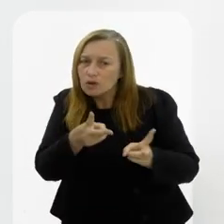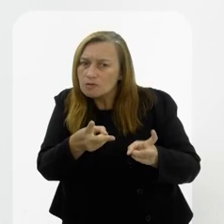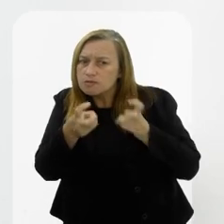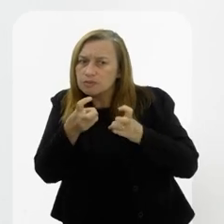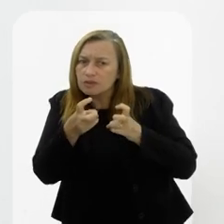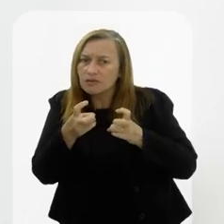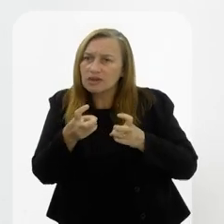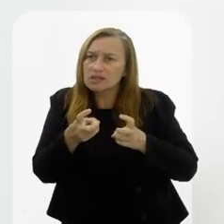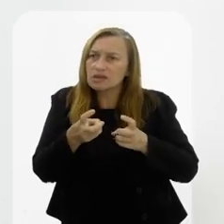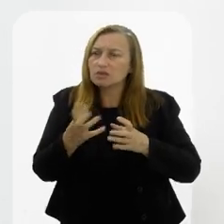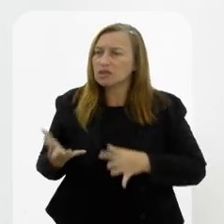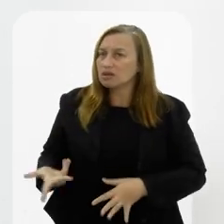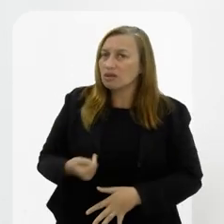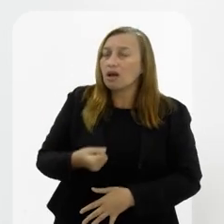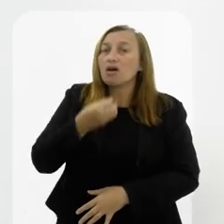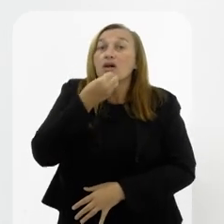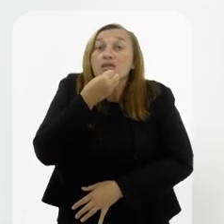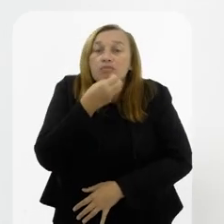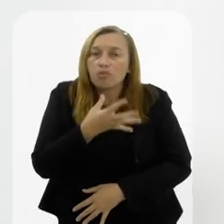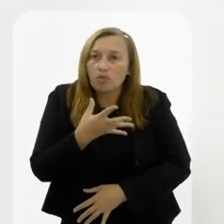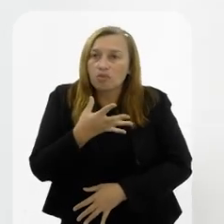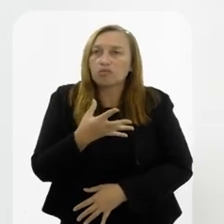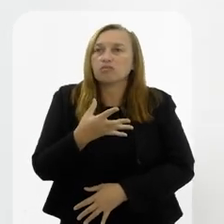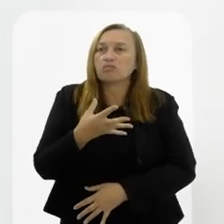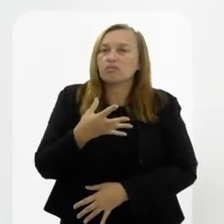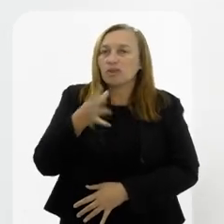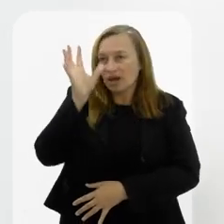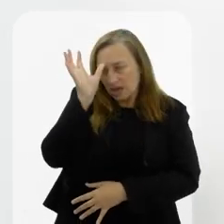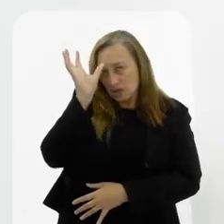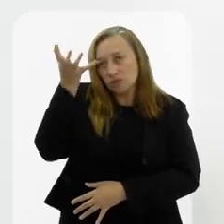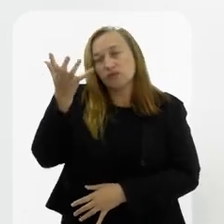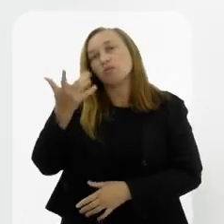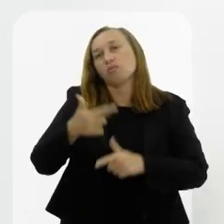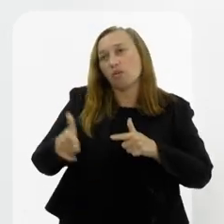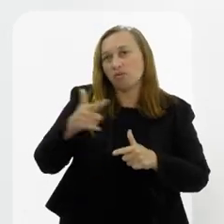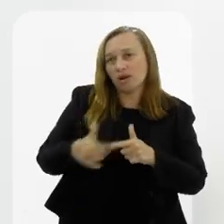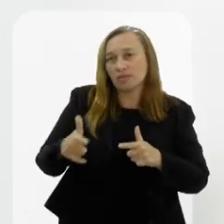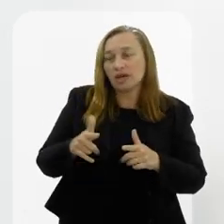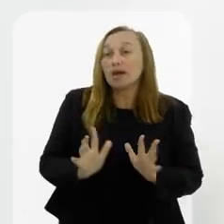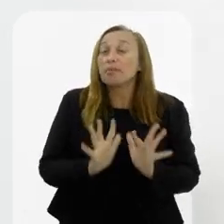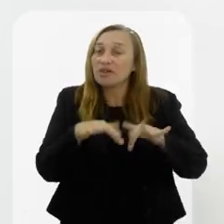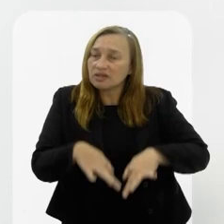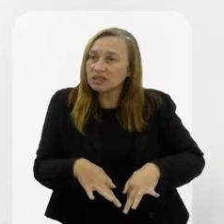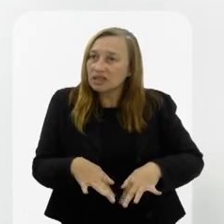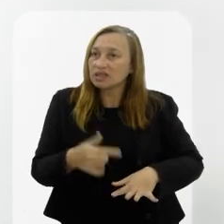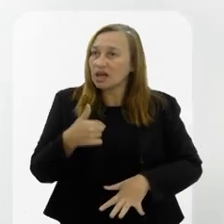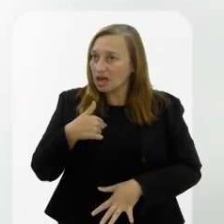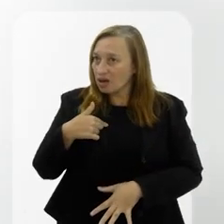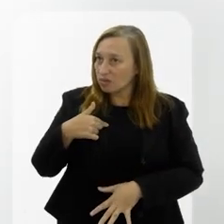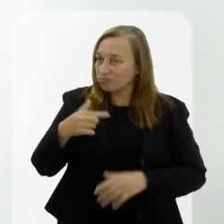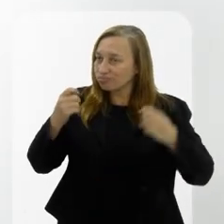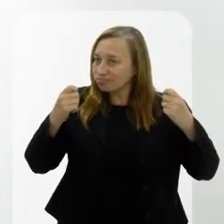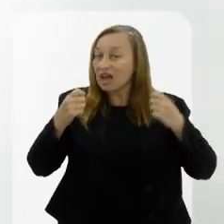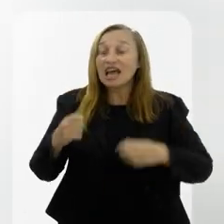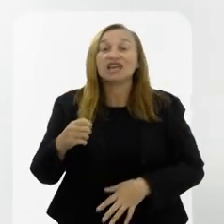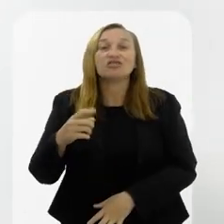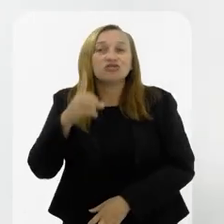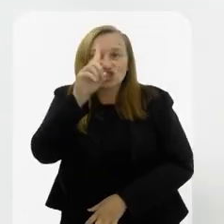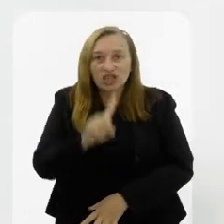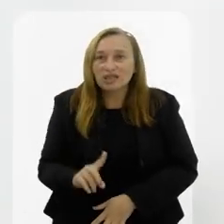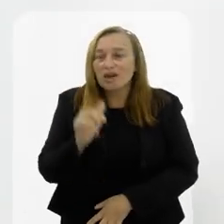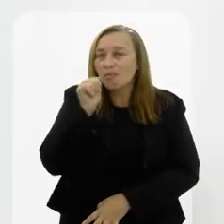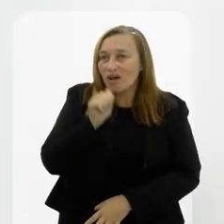essa qualificação, isso pode ser fundamental para a solução de um problema. E para terminar, eu que sou militante dos direitos